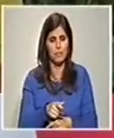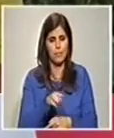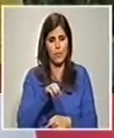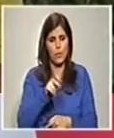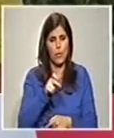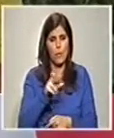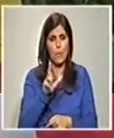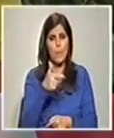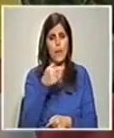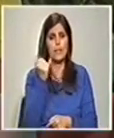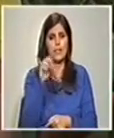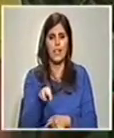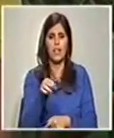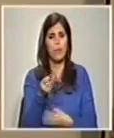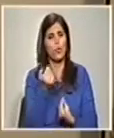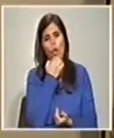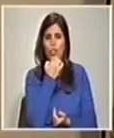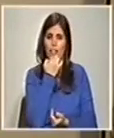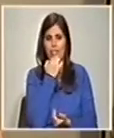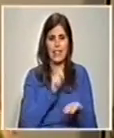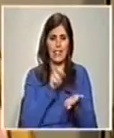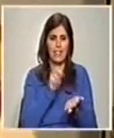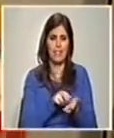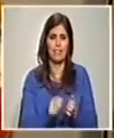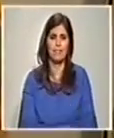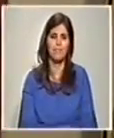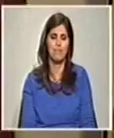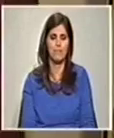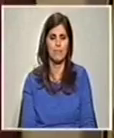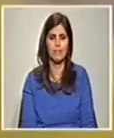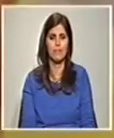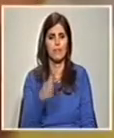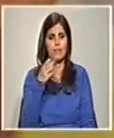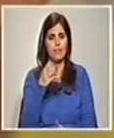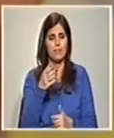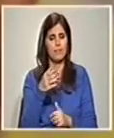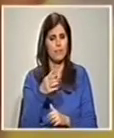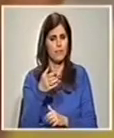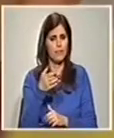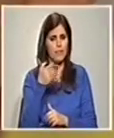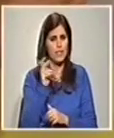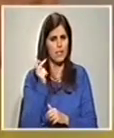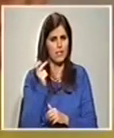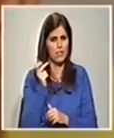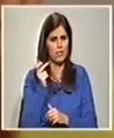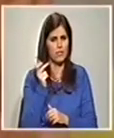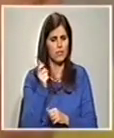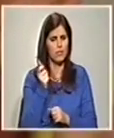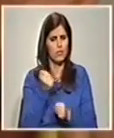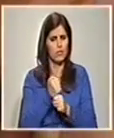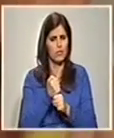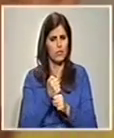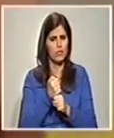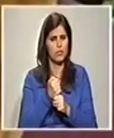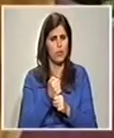todo contente, não é? Fica todo contente. Já há 7 anos trabalho, mas o meu menino está órfão,